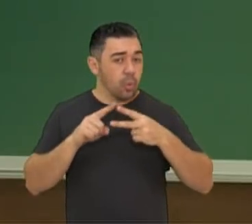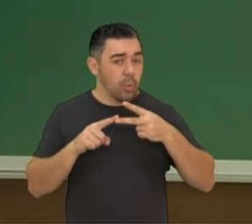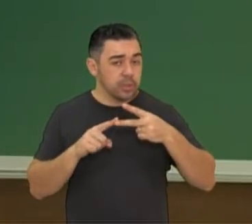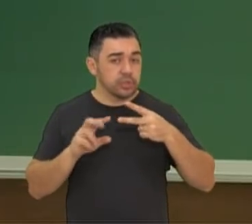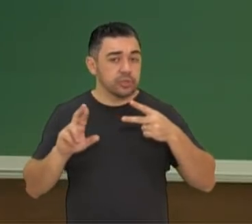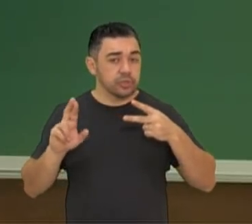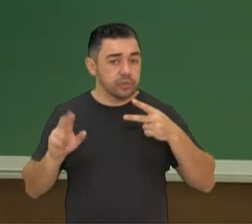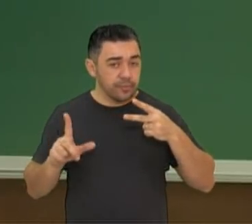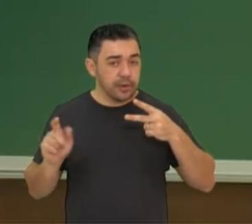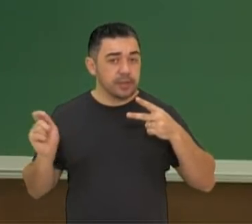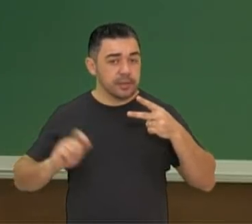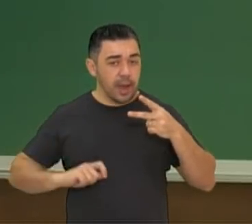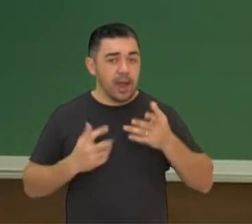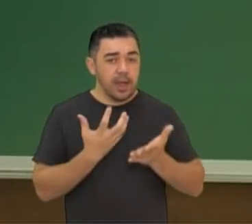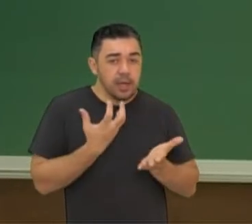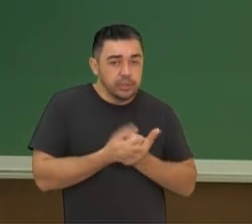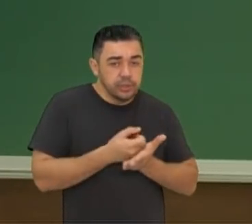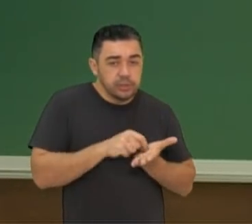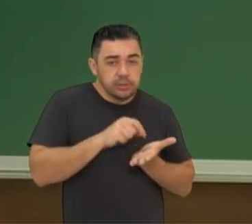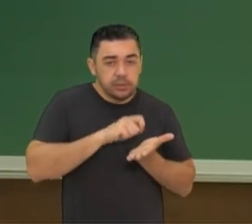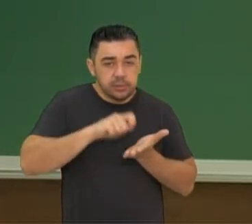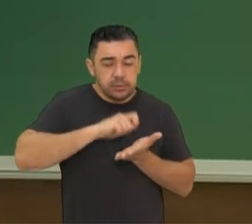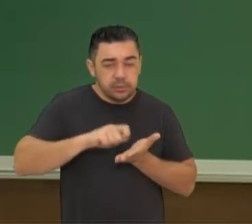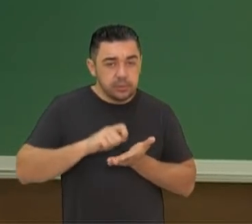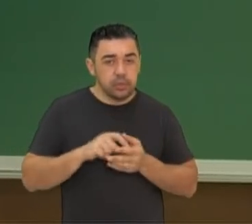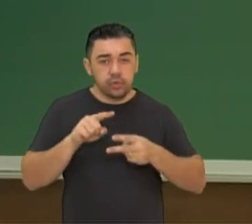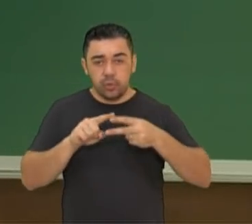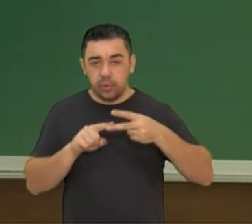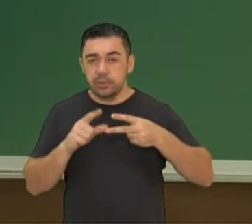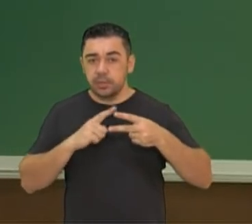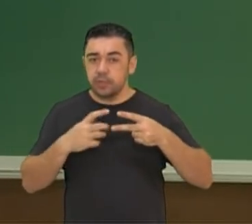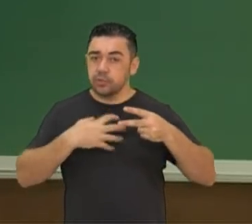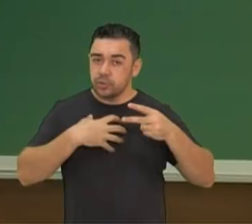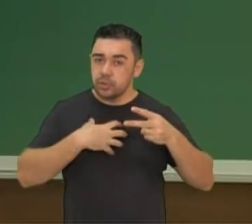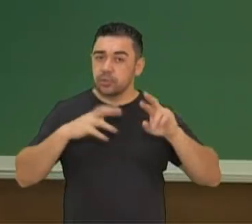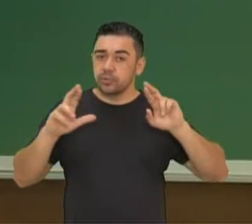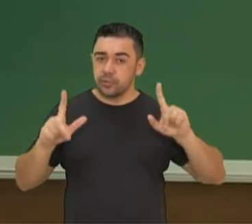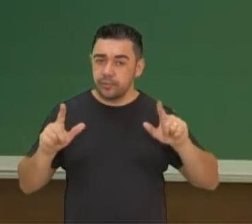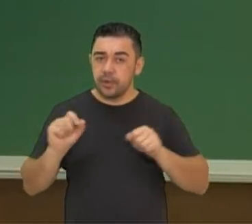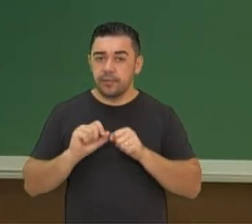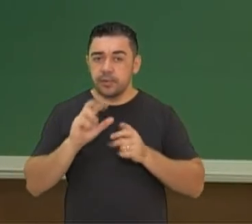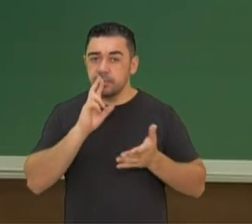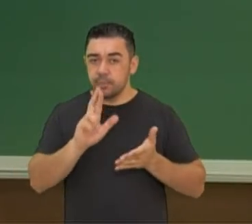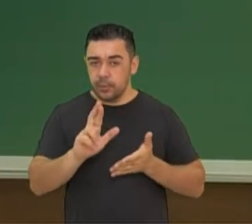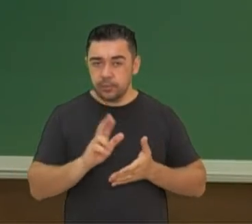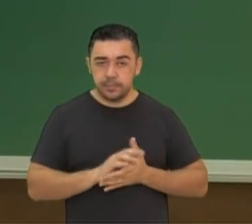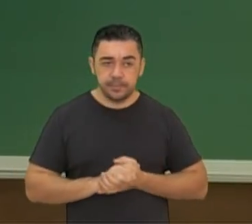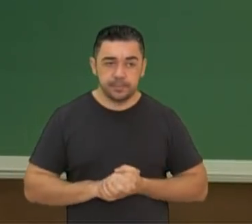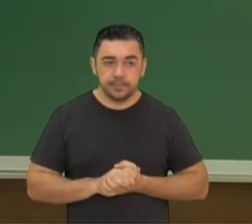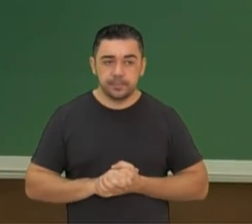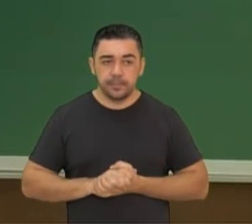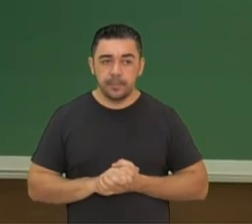você registrar isso e duas maneiras vão ter duas formas diferentes de resolver, certo?